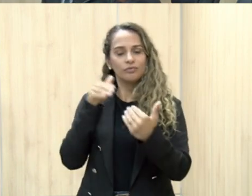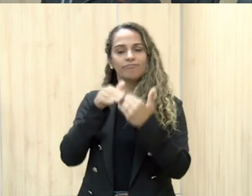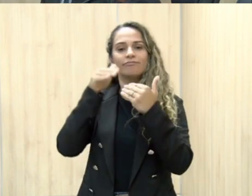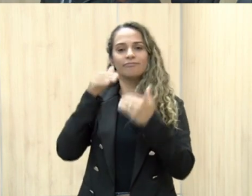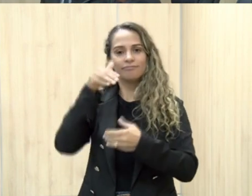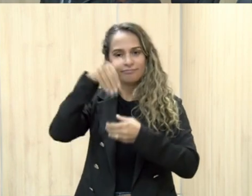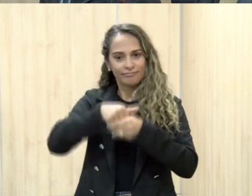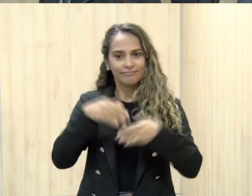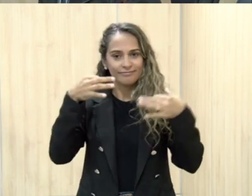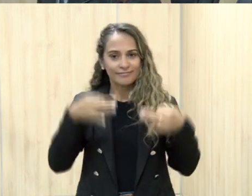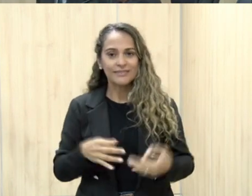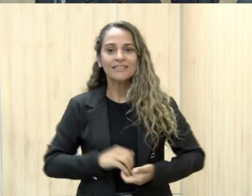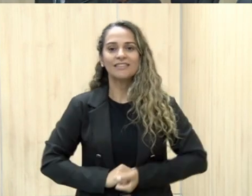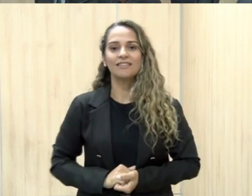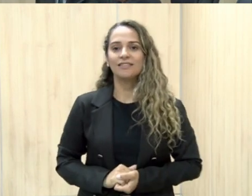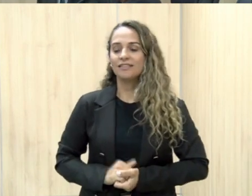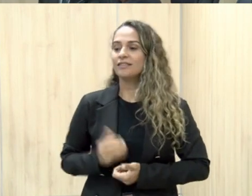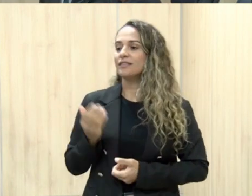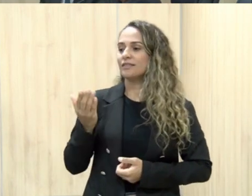rapidamente